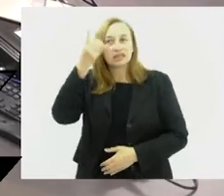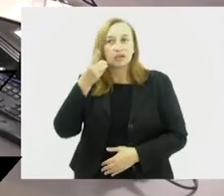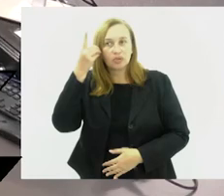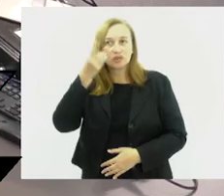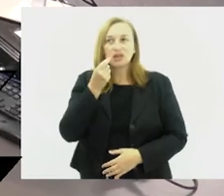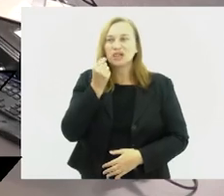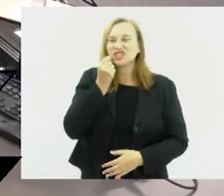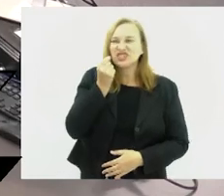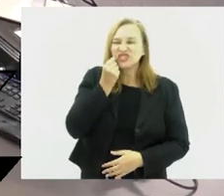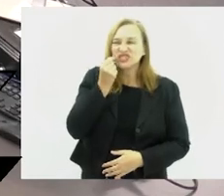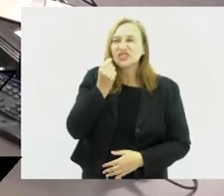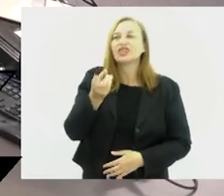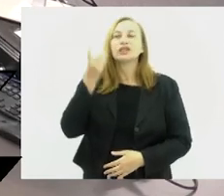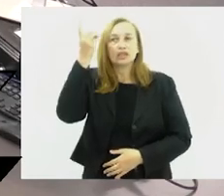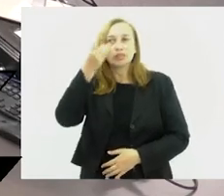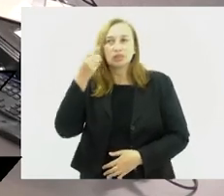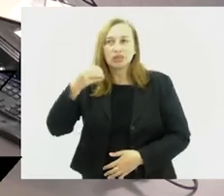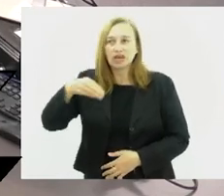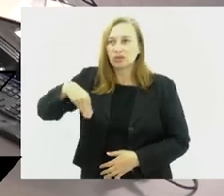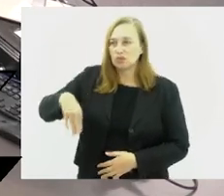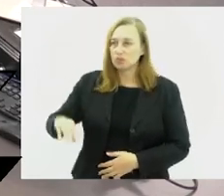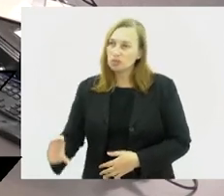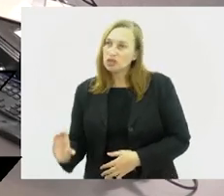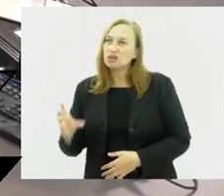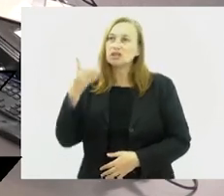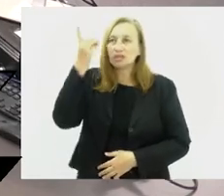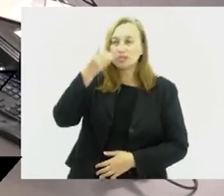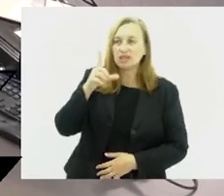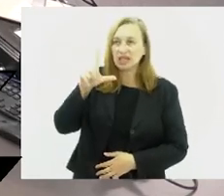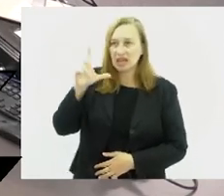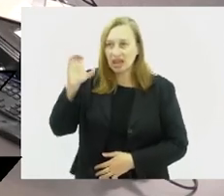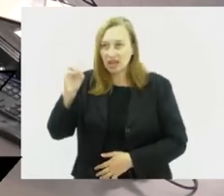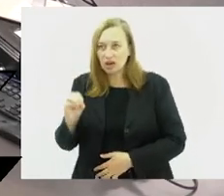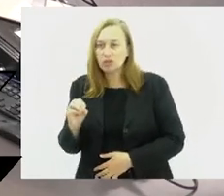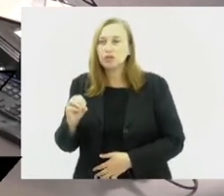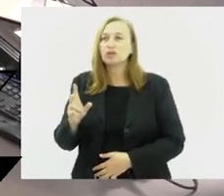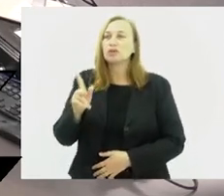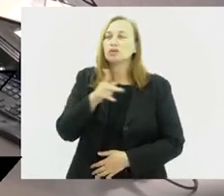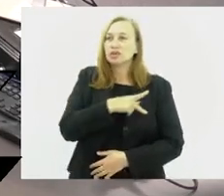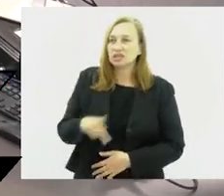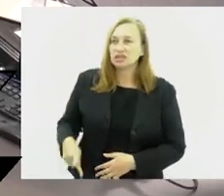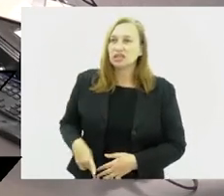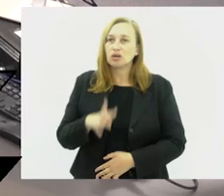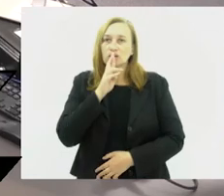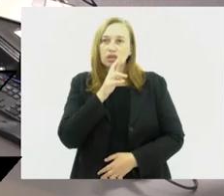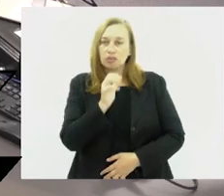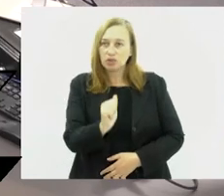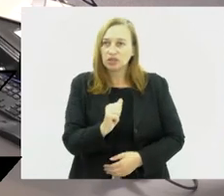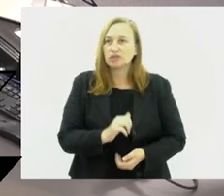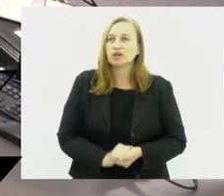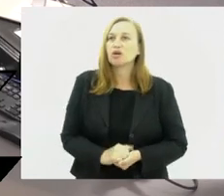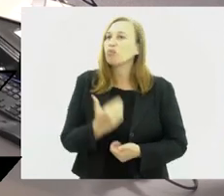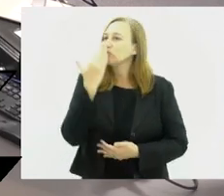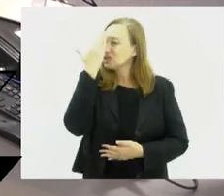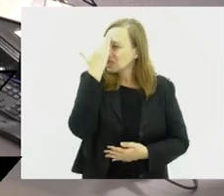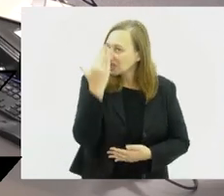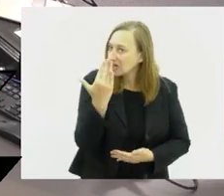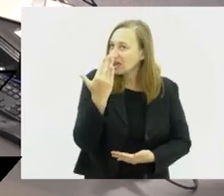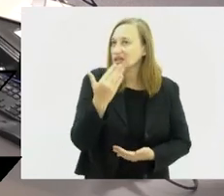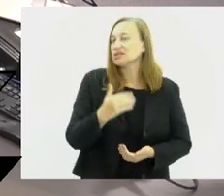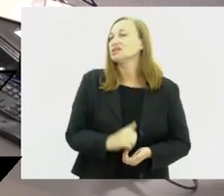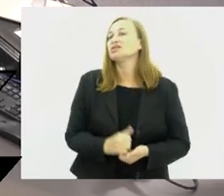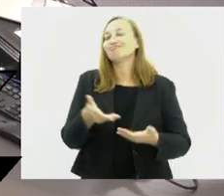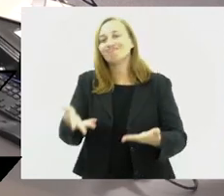Giovanni Ratinho, deputado Carlos Mink, deputado Léo Vieira e o presidente Rodrigo Amorim. Muito obrigada